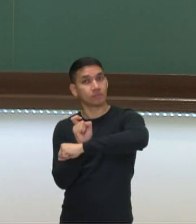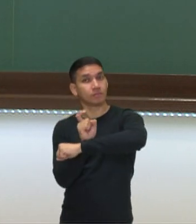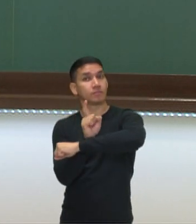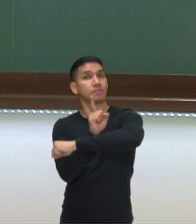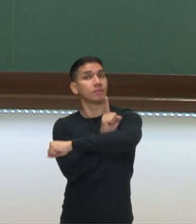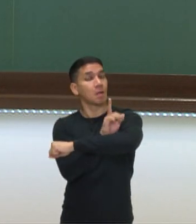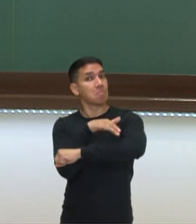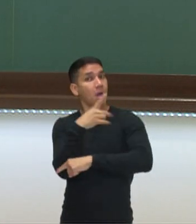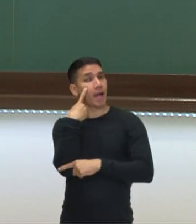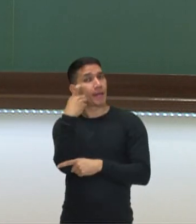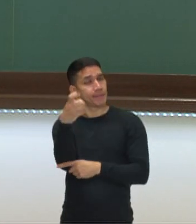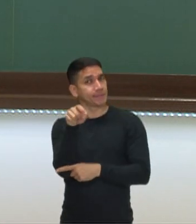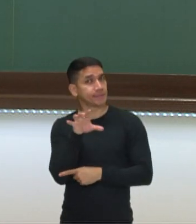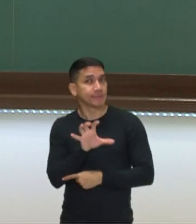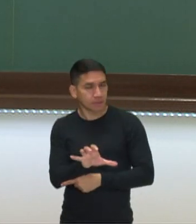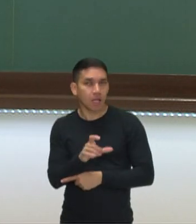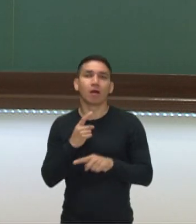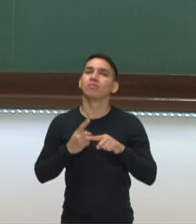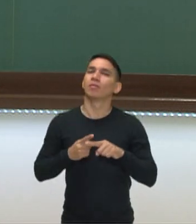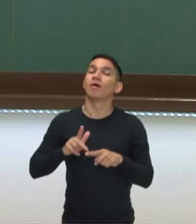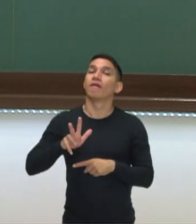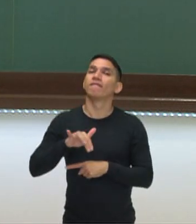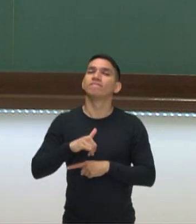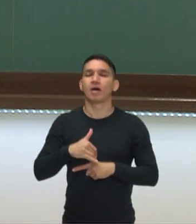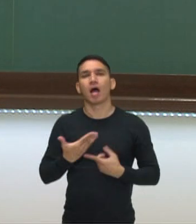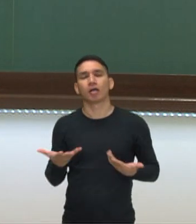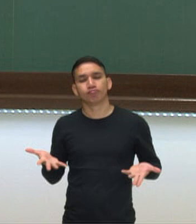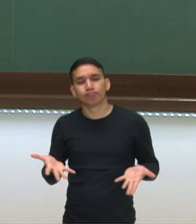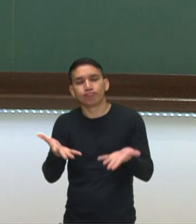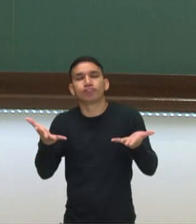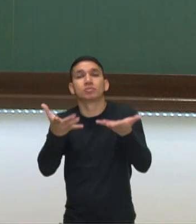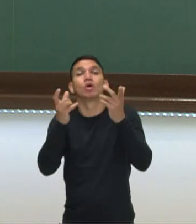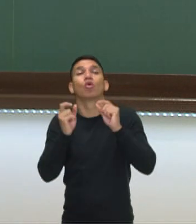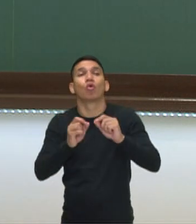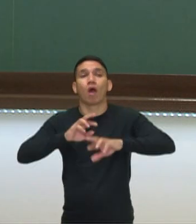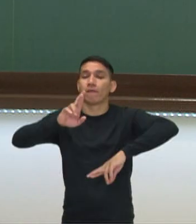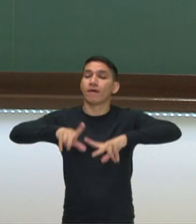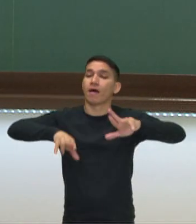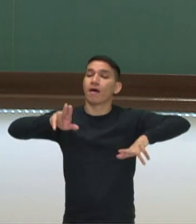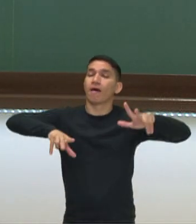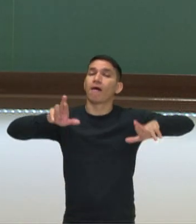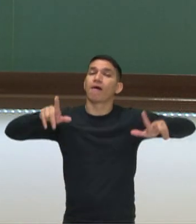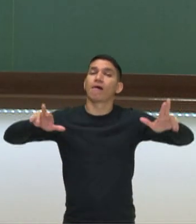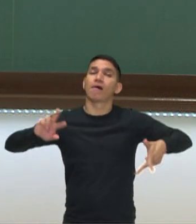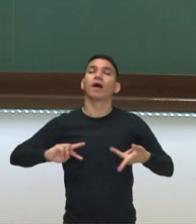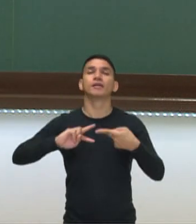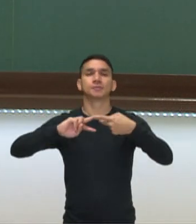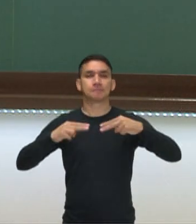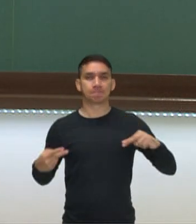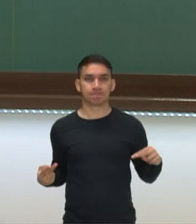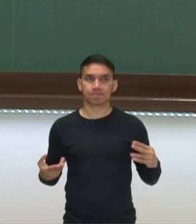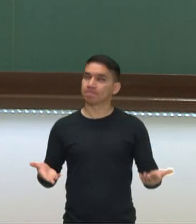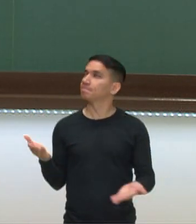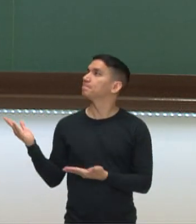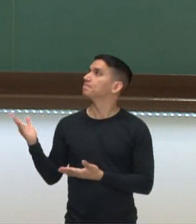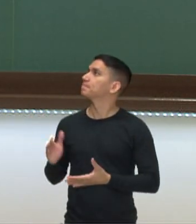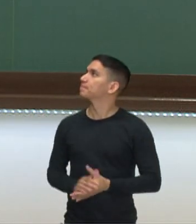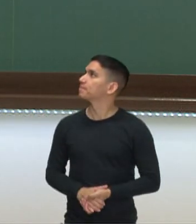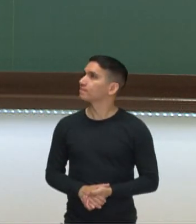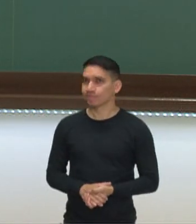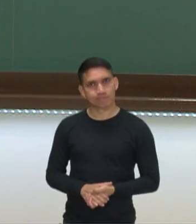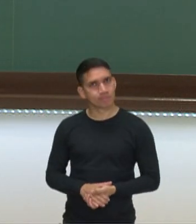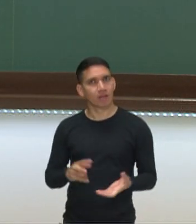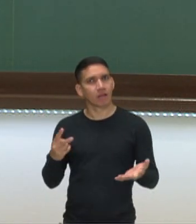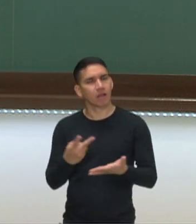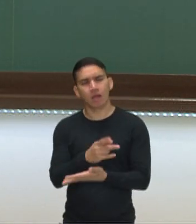mais interessante, porque ela vai promover assim a variabilidade genética. Então,